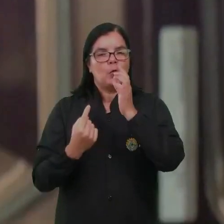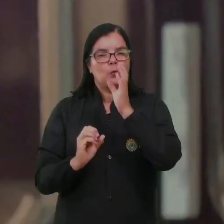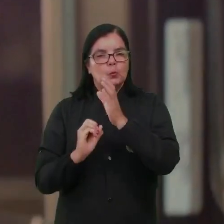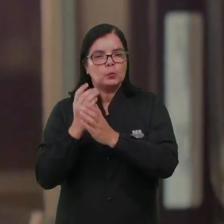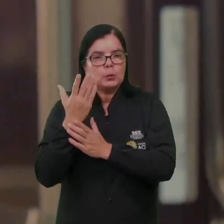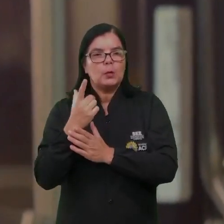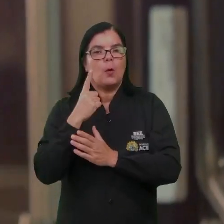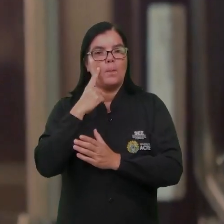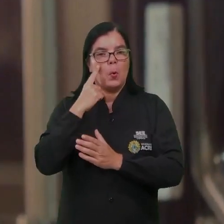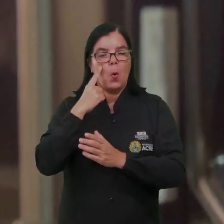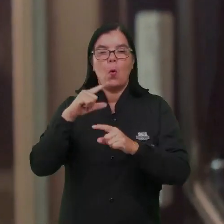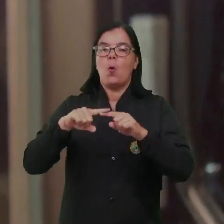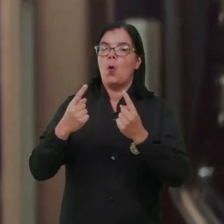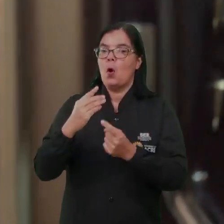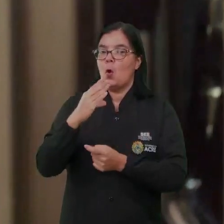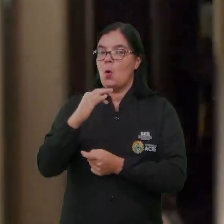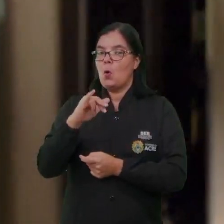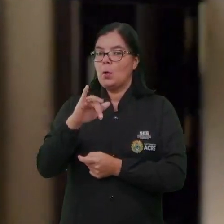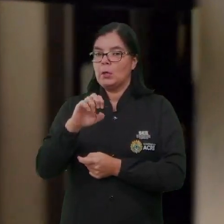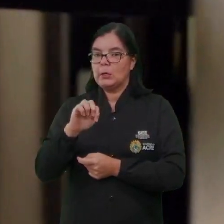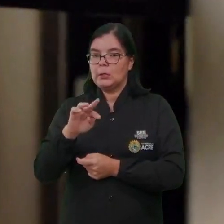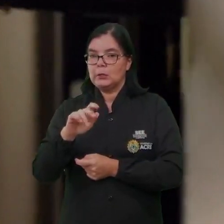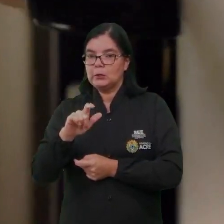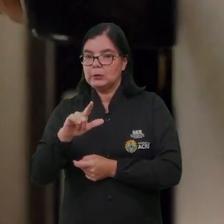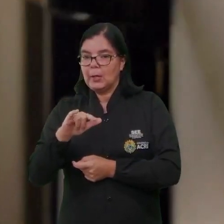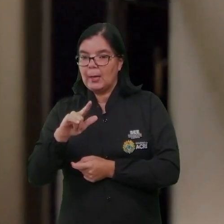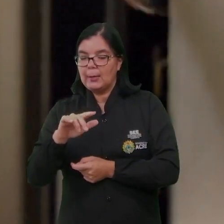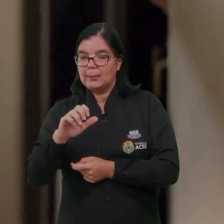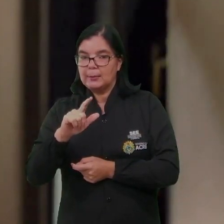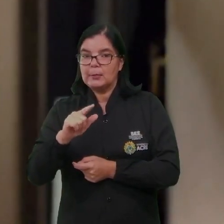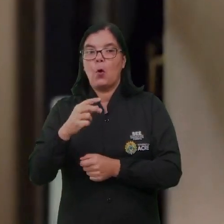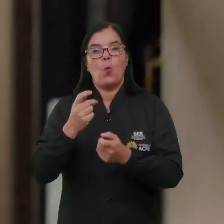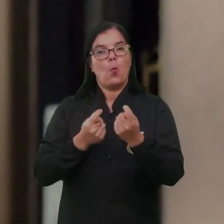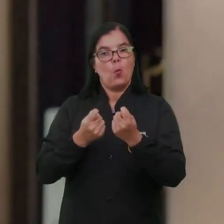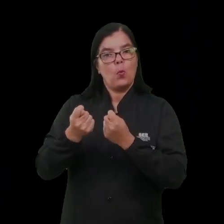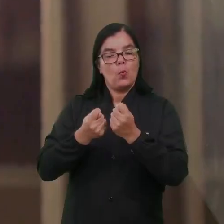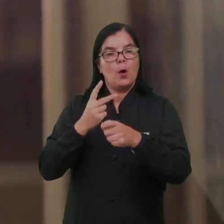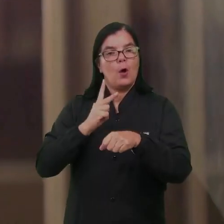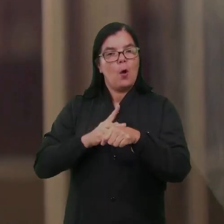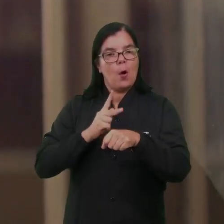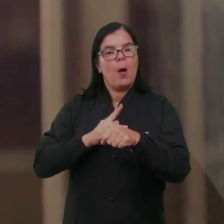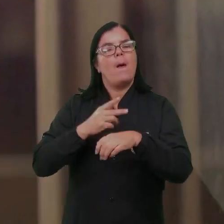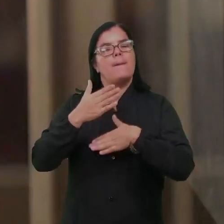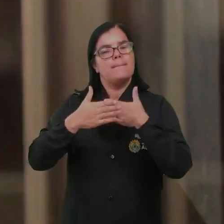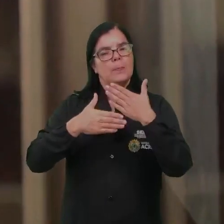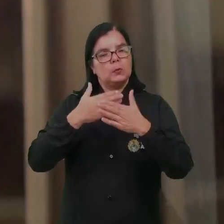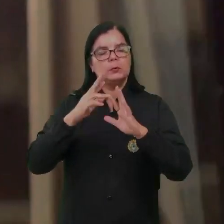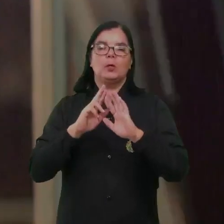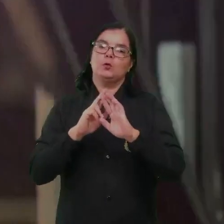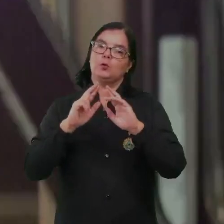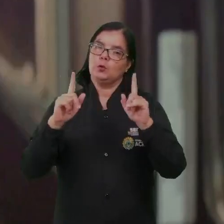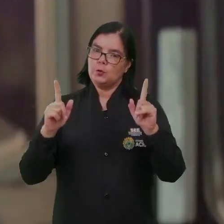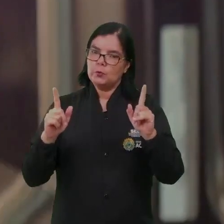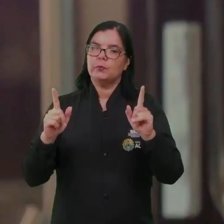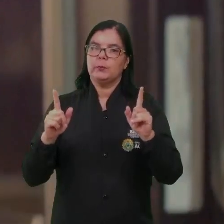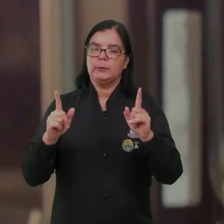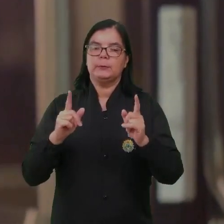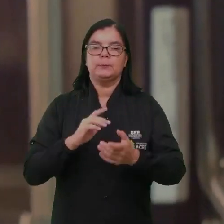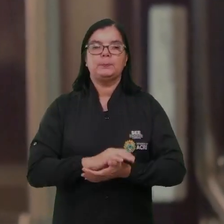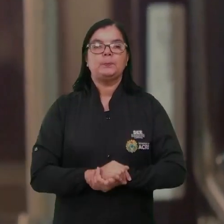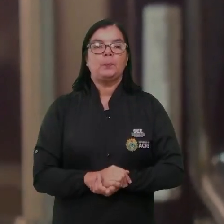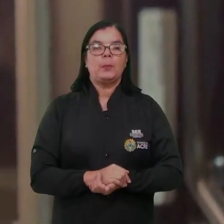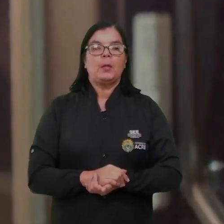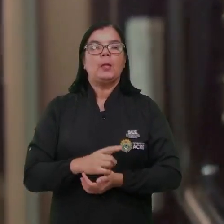por cristalização controlada do vidro. Então, o seu processo de formação é um pouco, né, diferente ali de um vidro